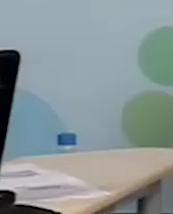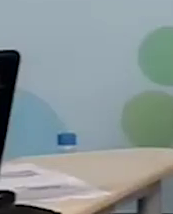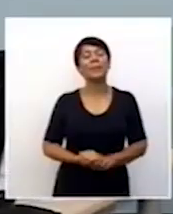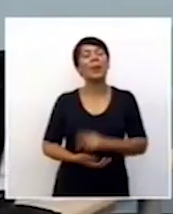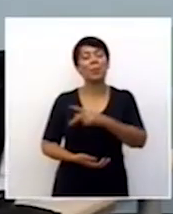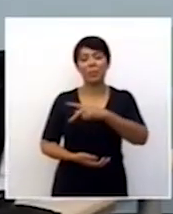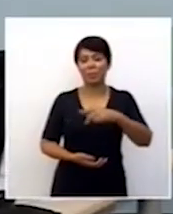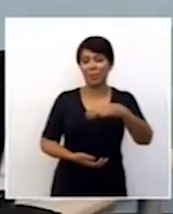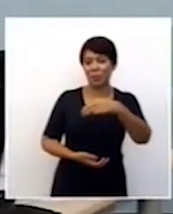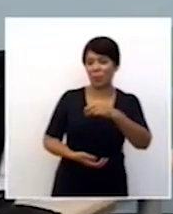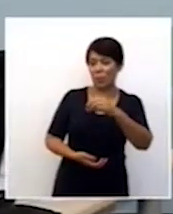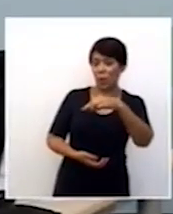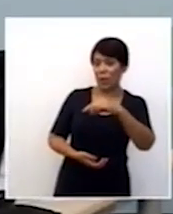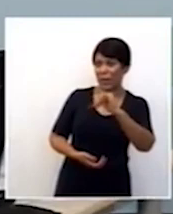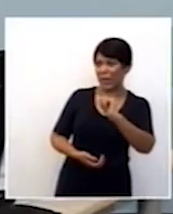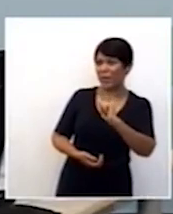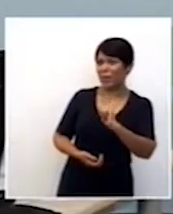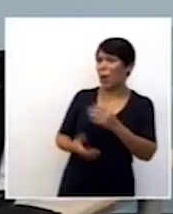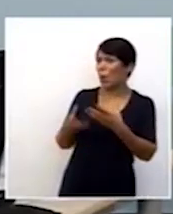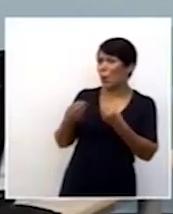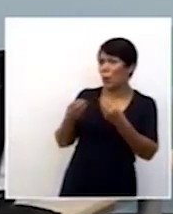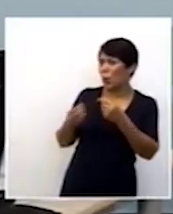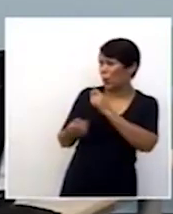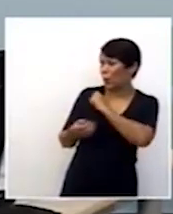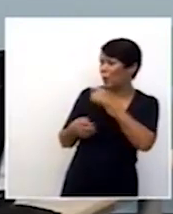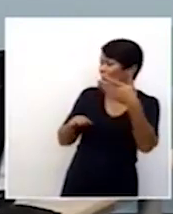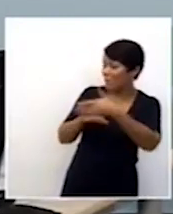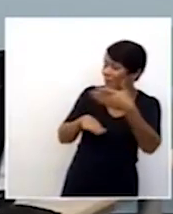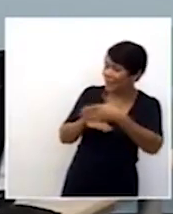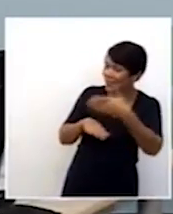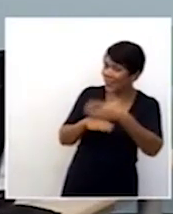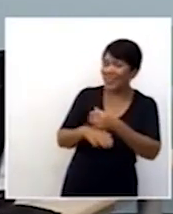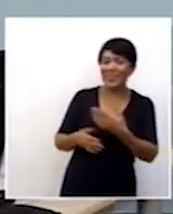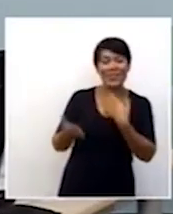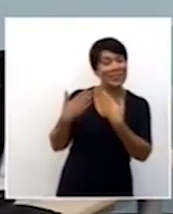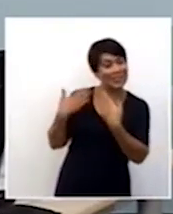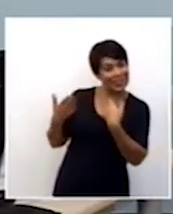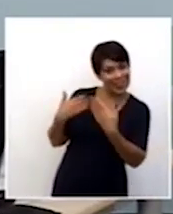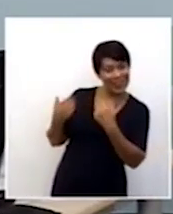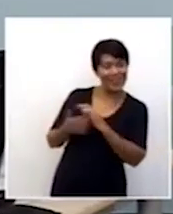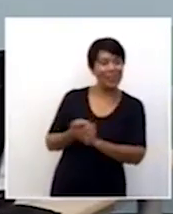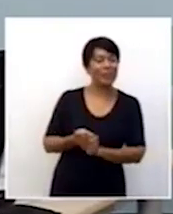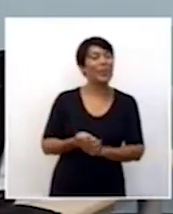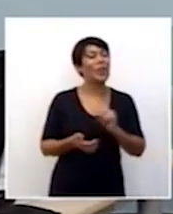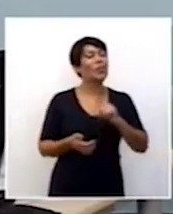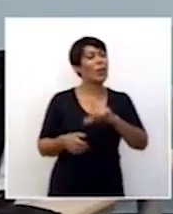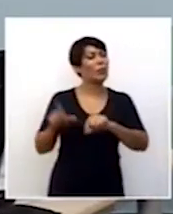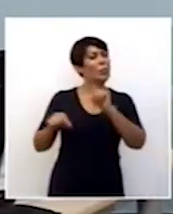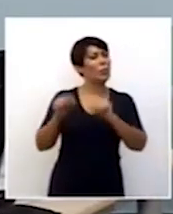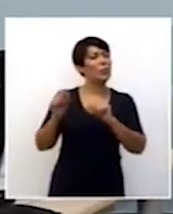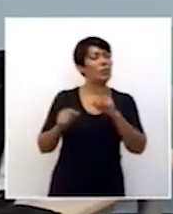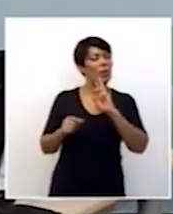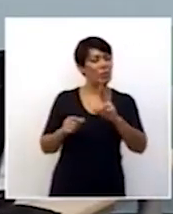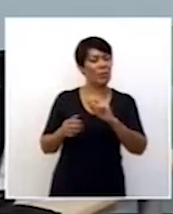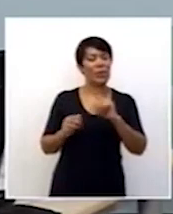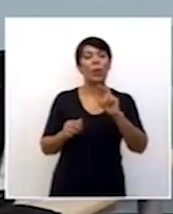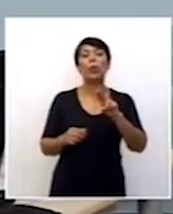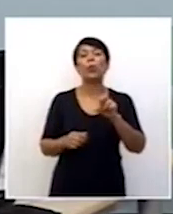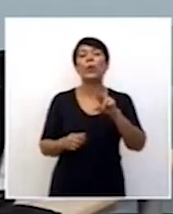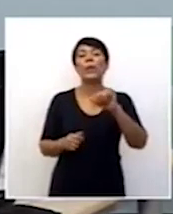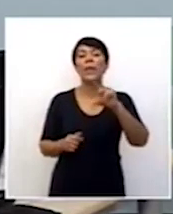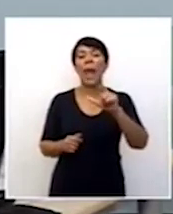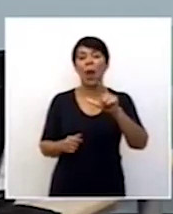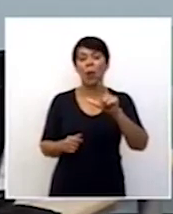Professora Mônica, muita participação aqui no Nossa, chat. que legal, Eu gente. consegui selecionar algumas respostas aqui. O Uriel